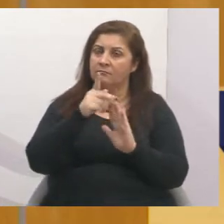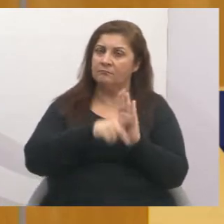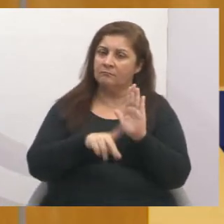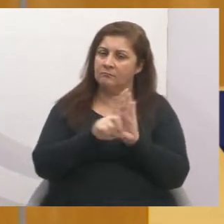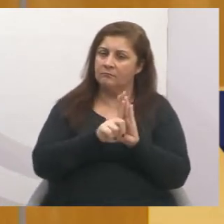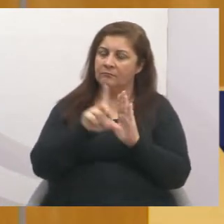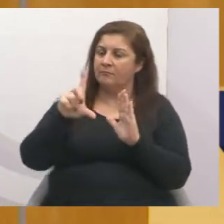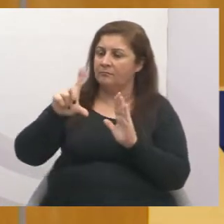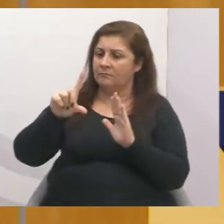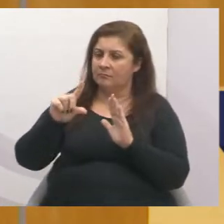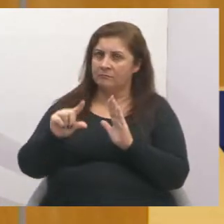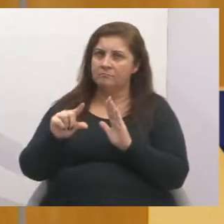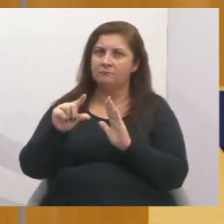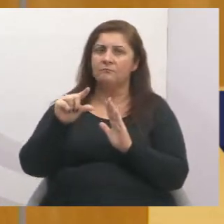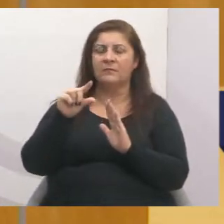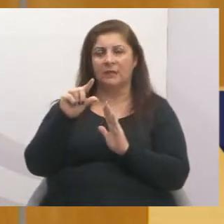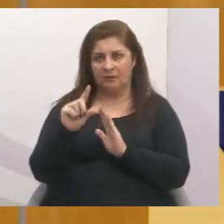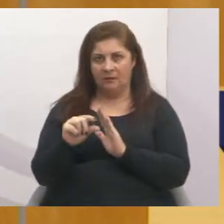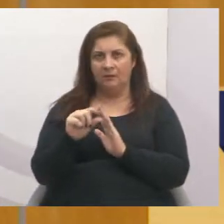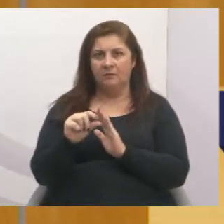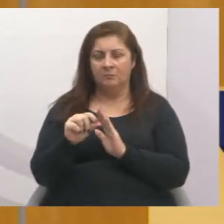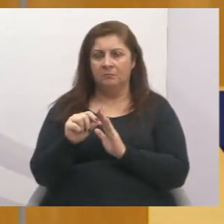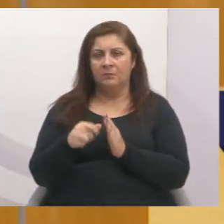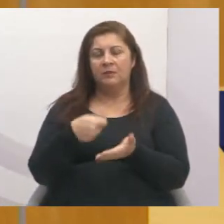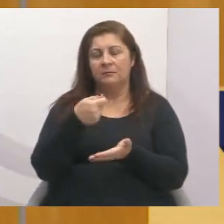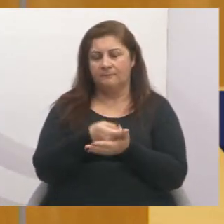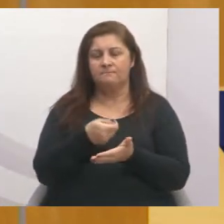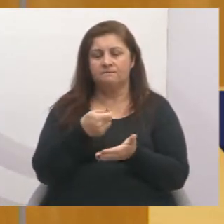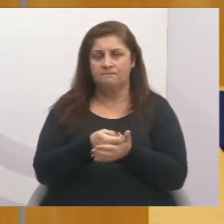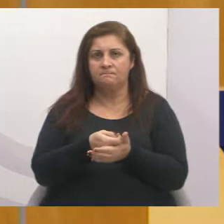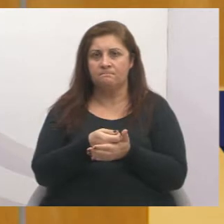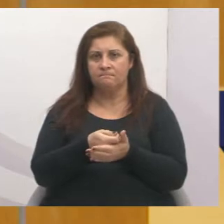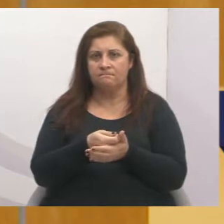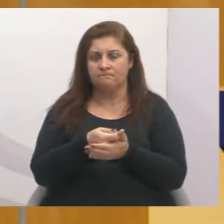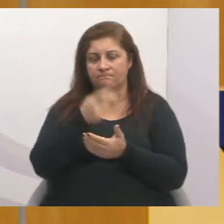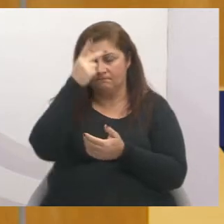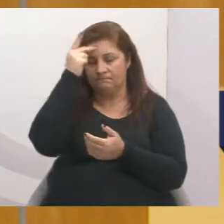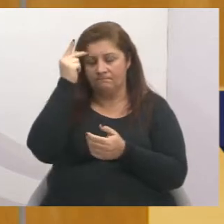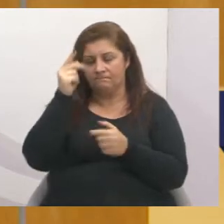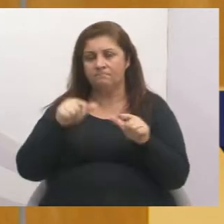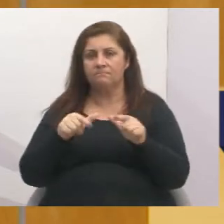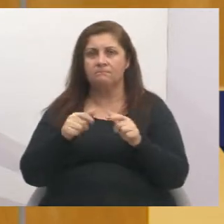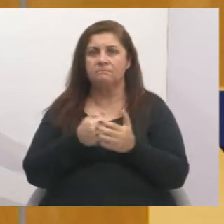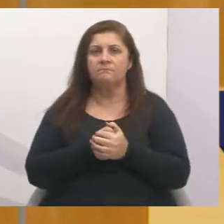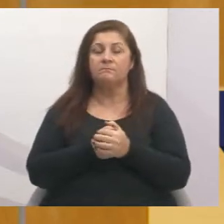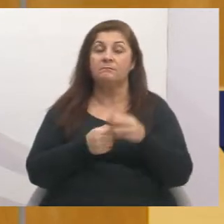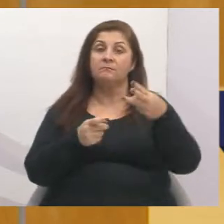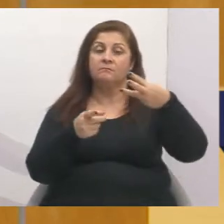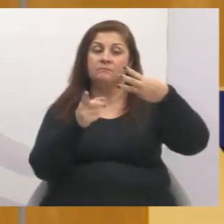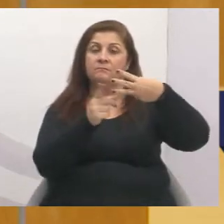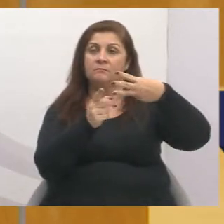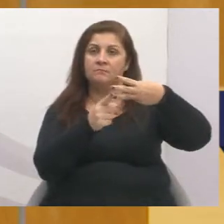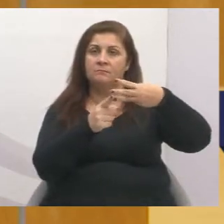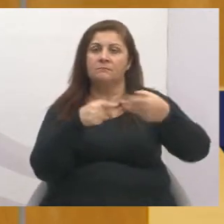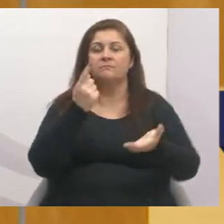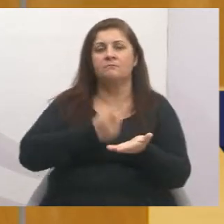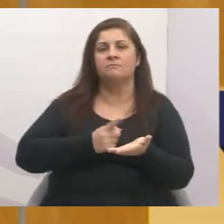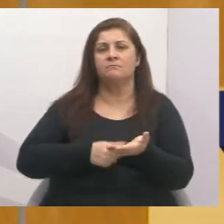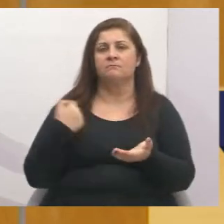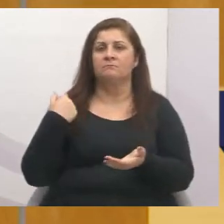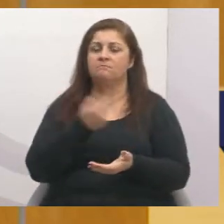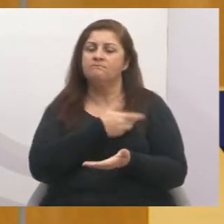o rigor ou reduzam o ônus que recai sobre os trabalhadores. Então, com esses 3 compromissos, nós passamos